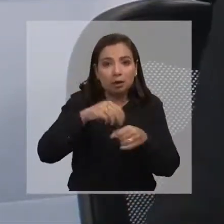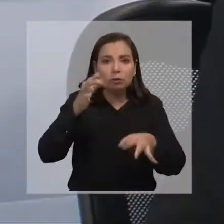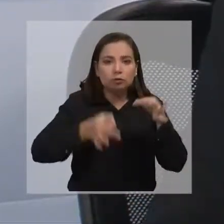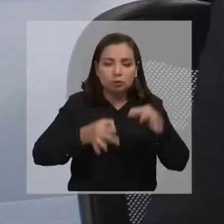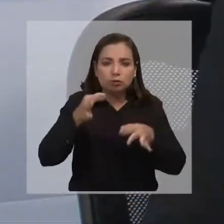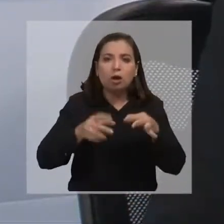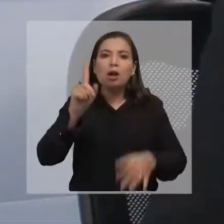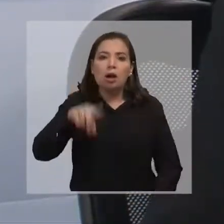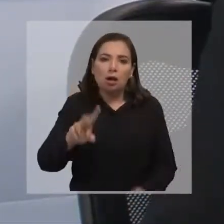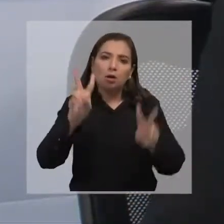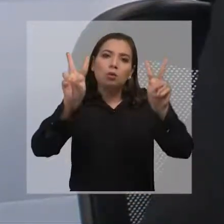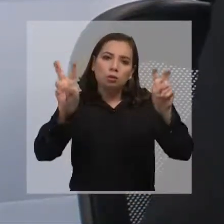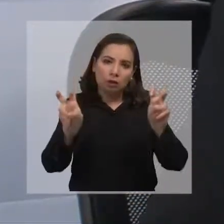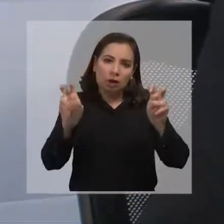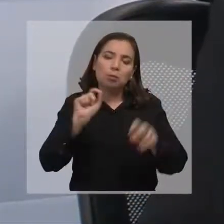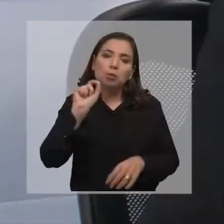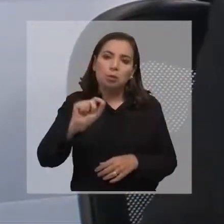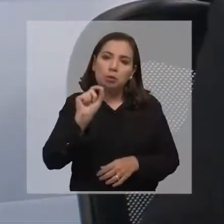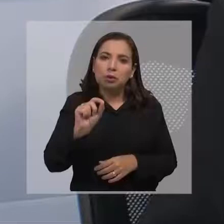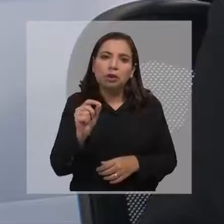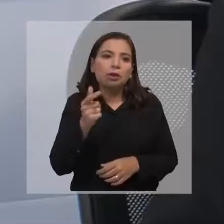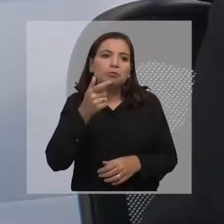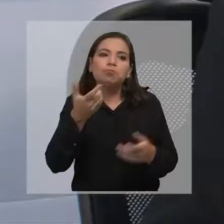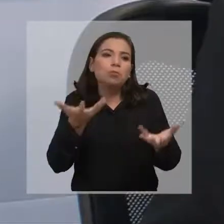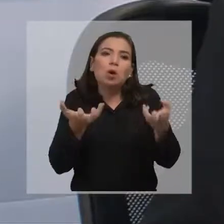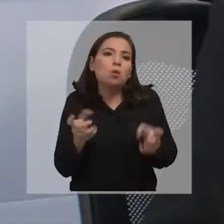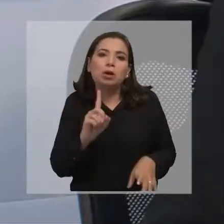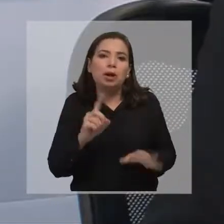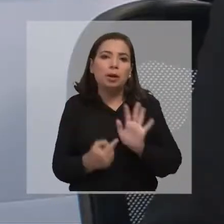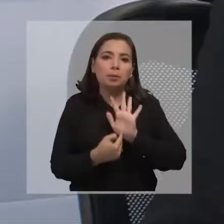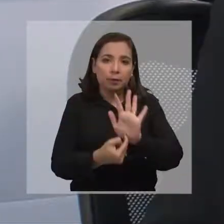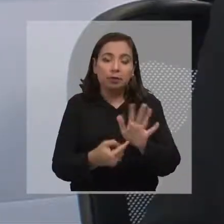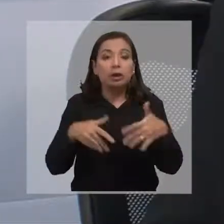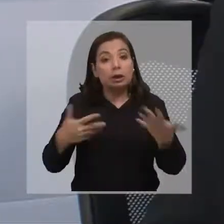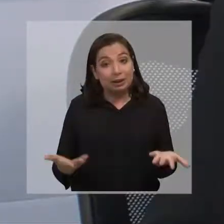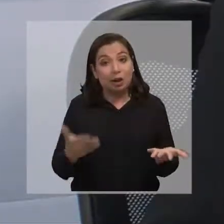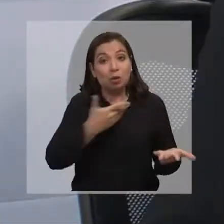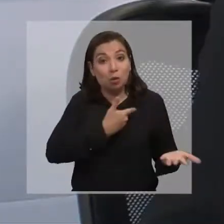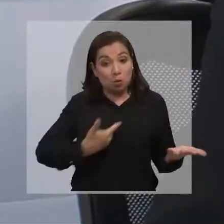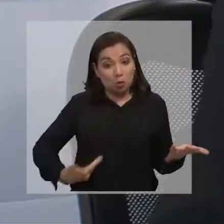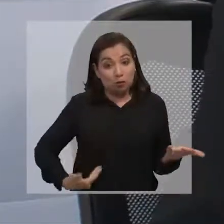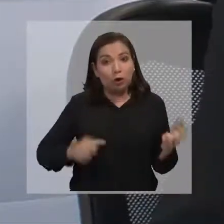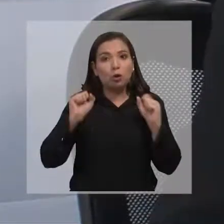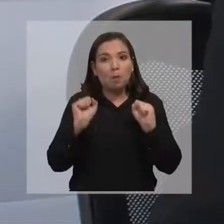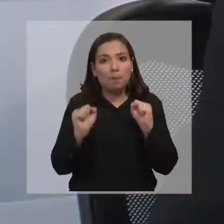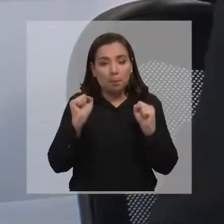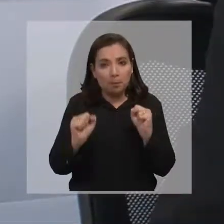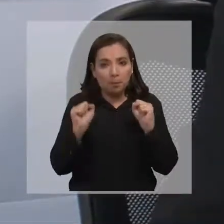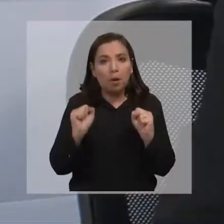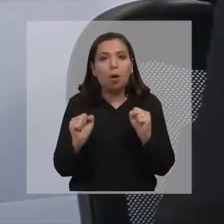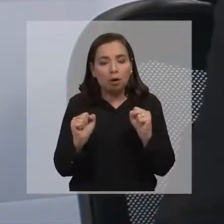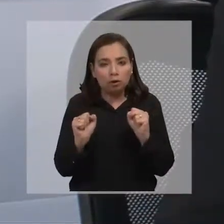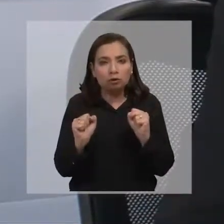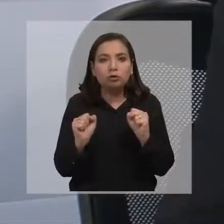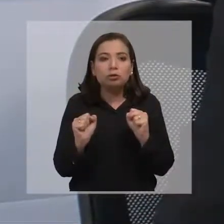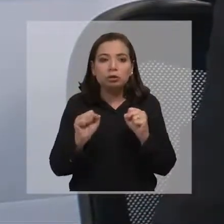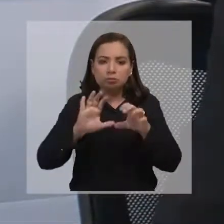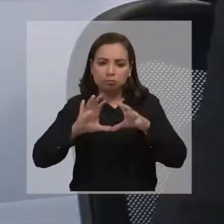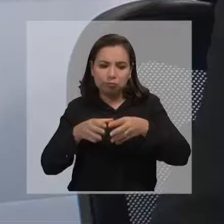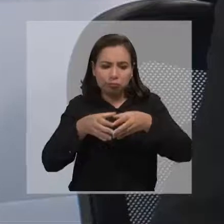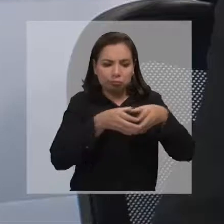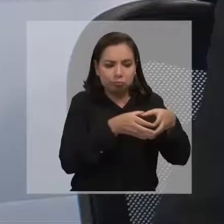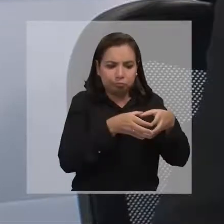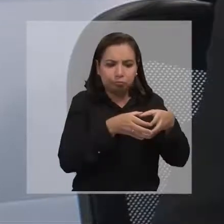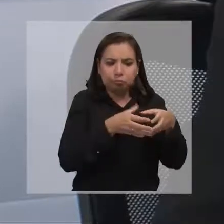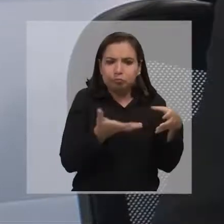tema também que eu acho que eles não vão querer colocar em pauta. Então, o governo pode terminar esse ano não só isolado,